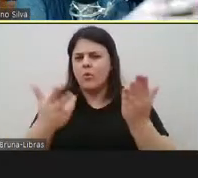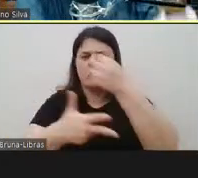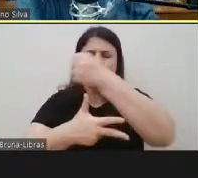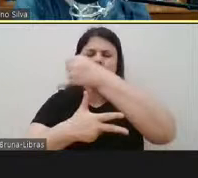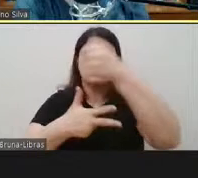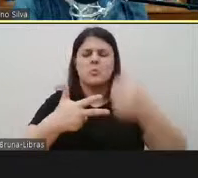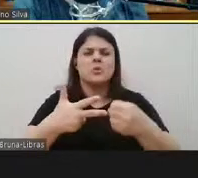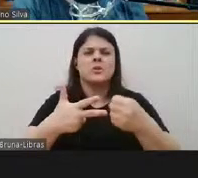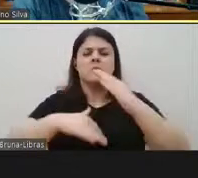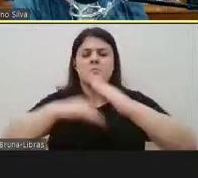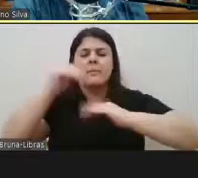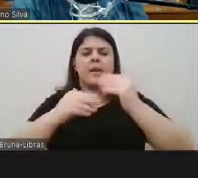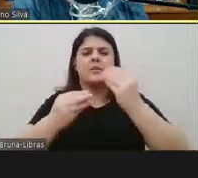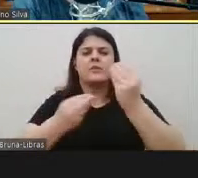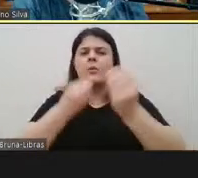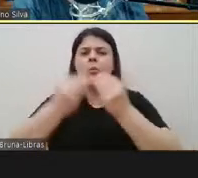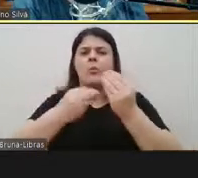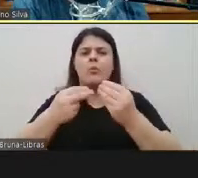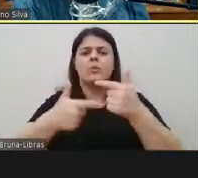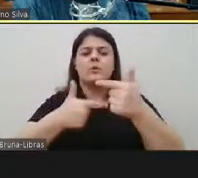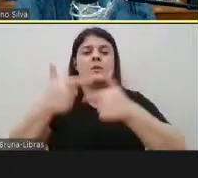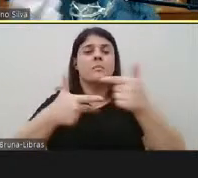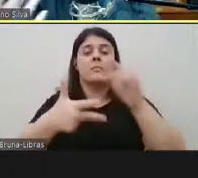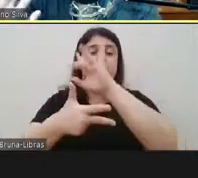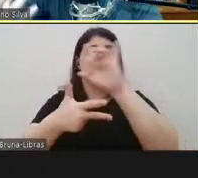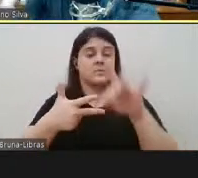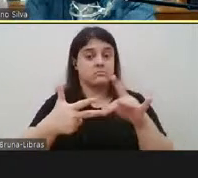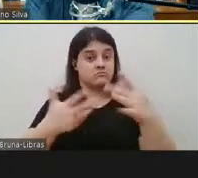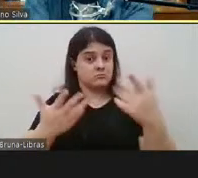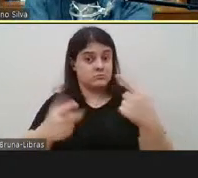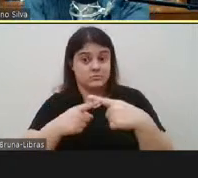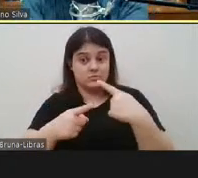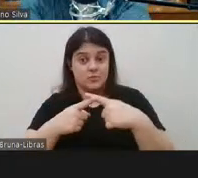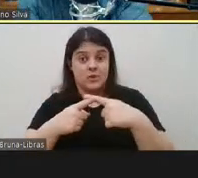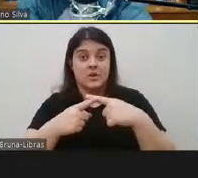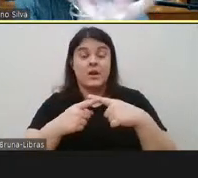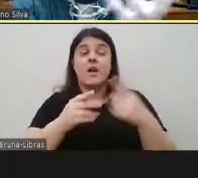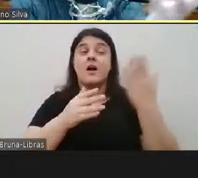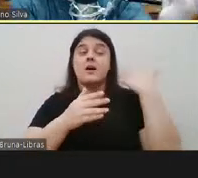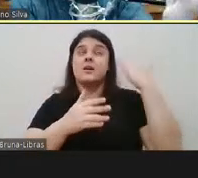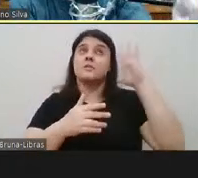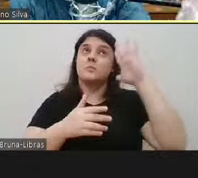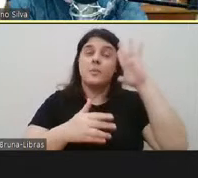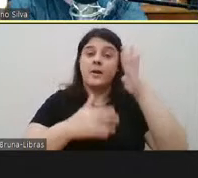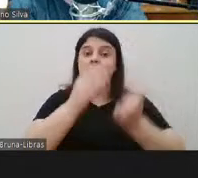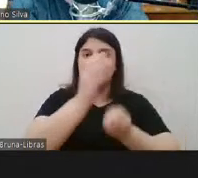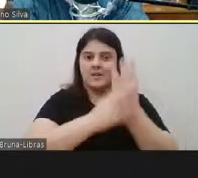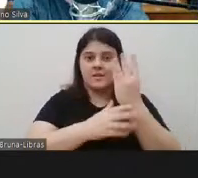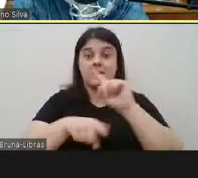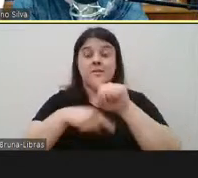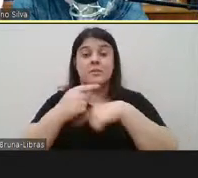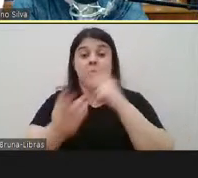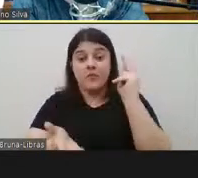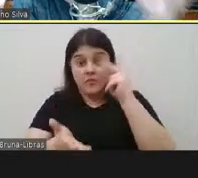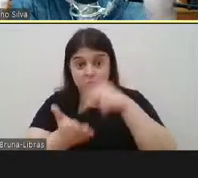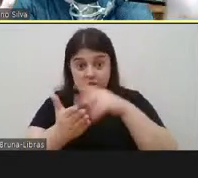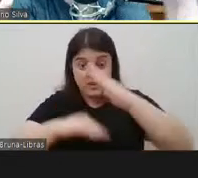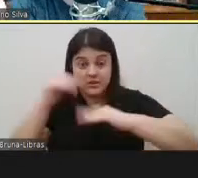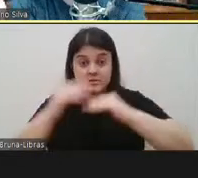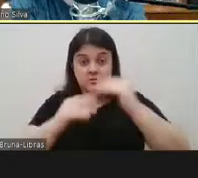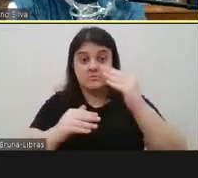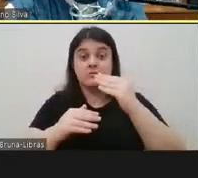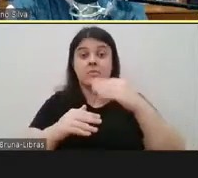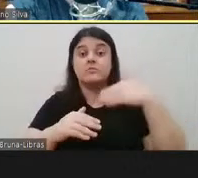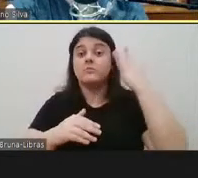poderes funcionam na prática né porque porque uma coisa é Concepção a coisa efetivamente como vai funcionar